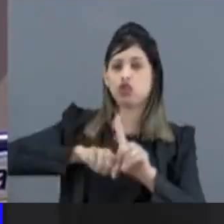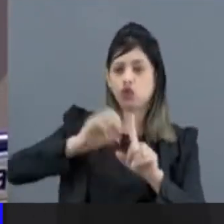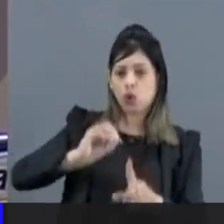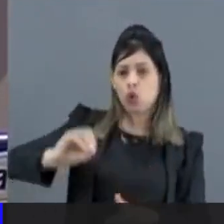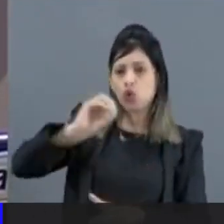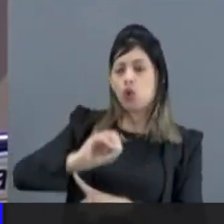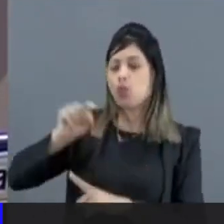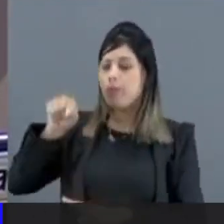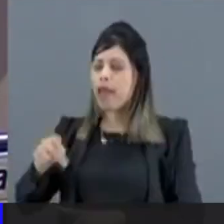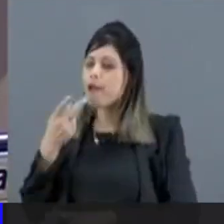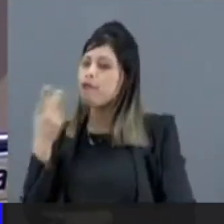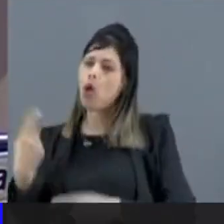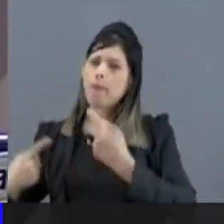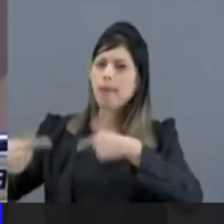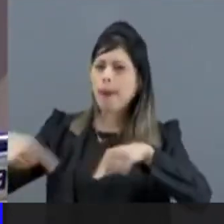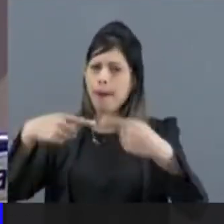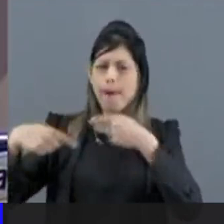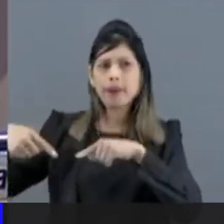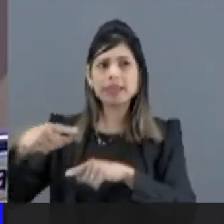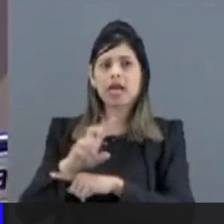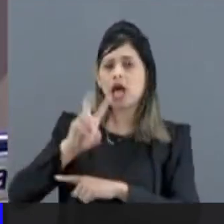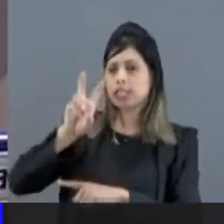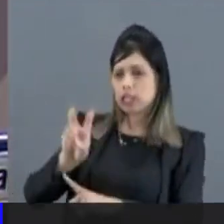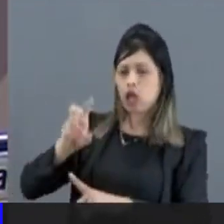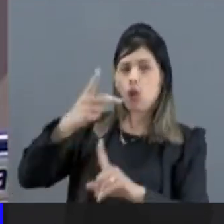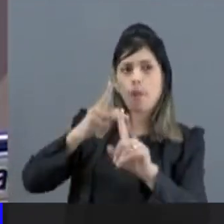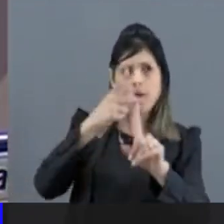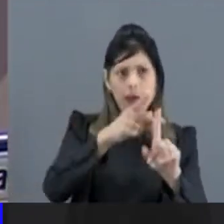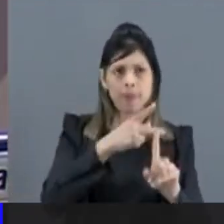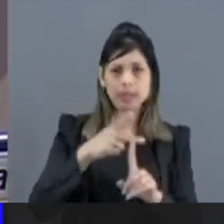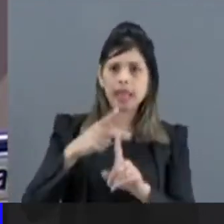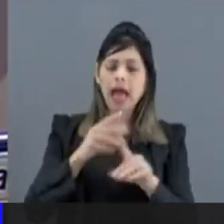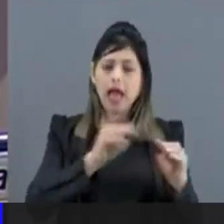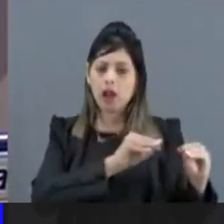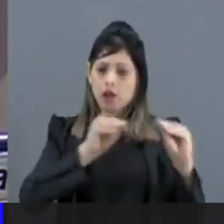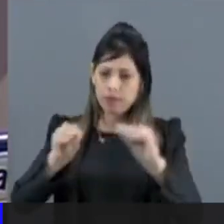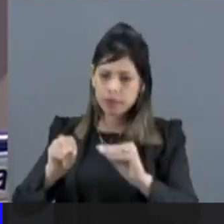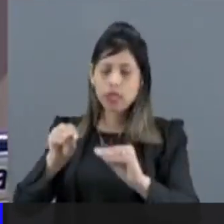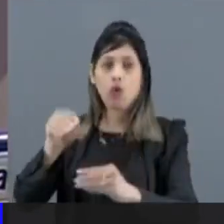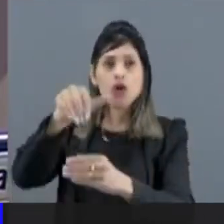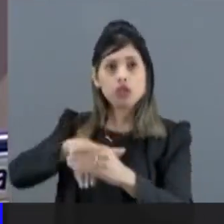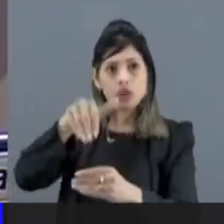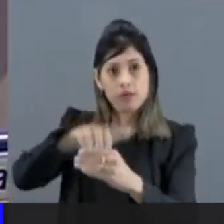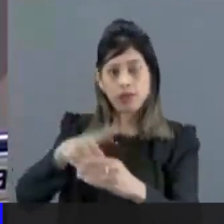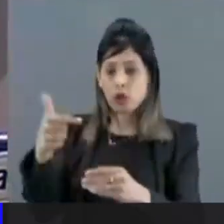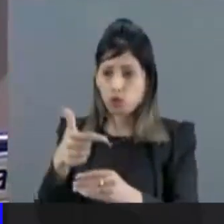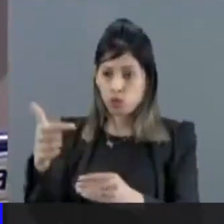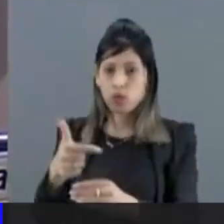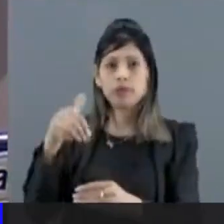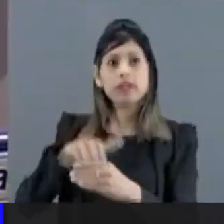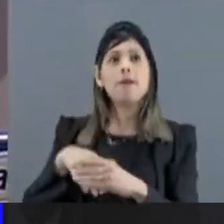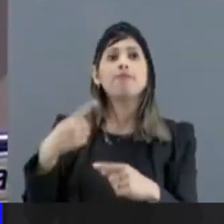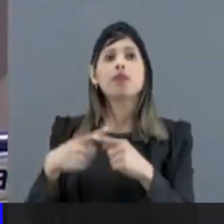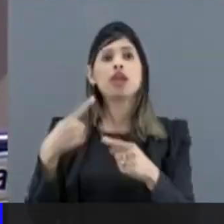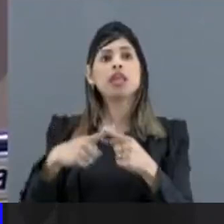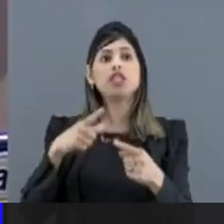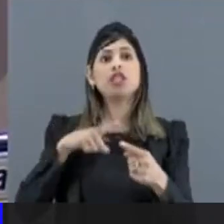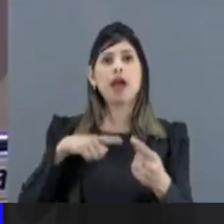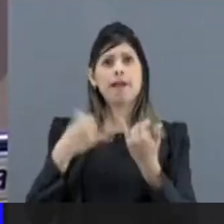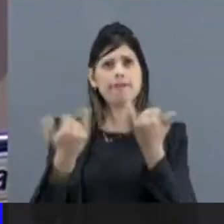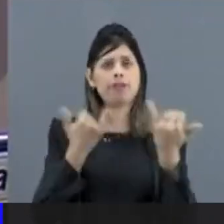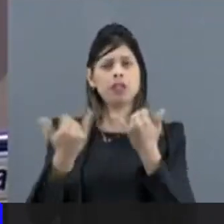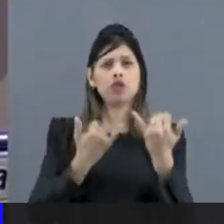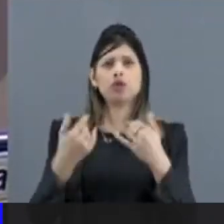discutiu com cinco parlamentares a possibilidade de adiamento do segundo turno das eleições presidenciais em virtude da denúncia posteriormente